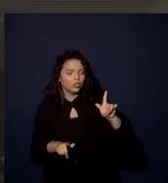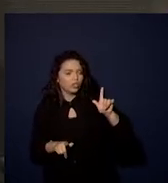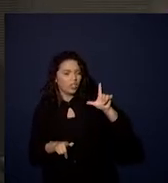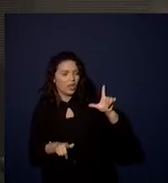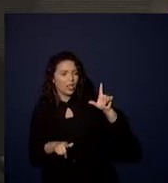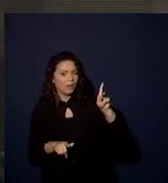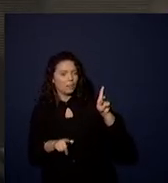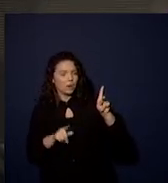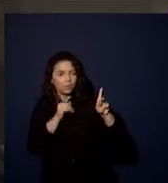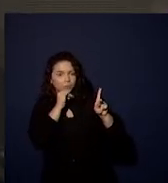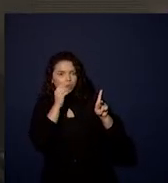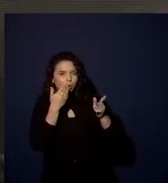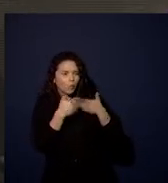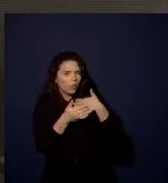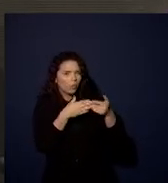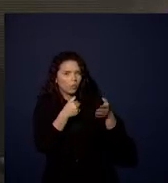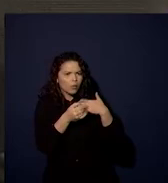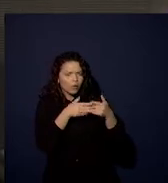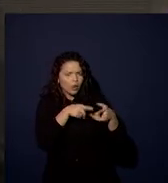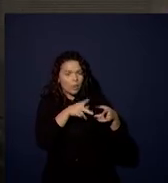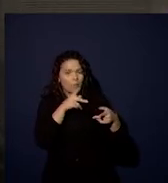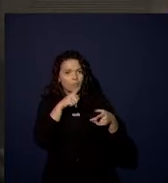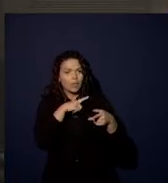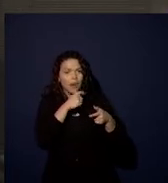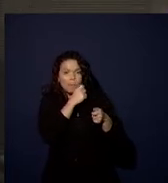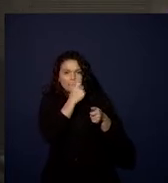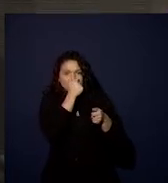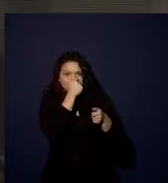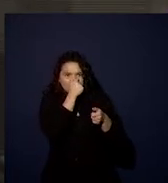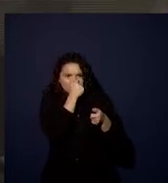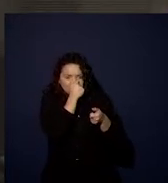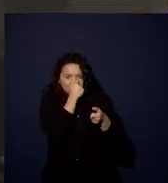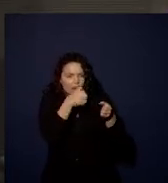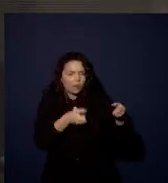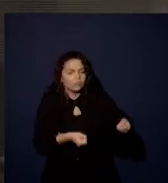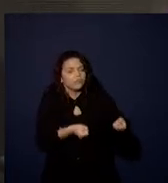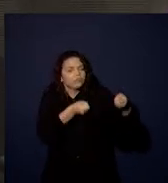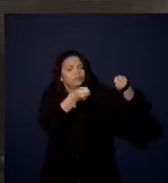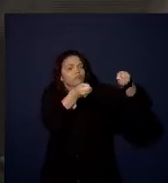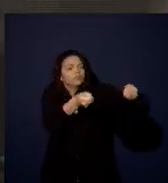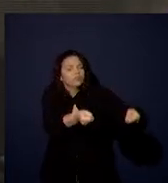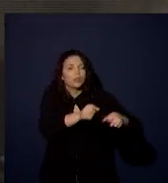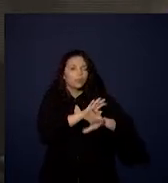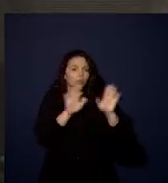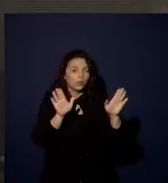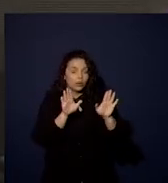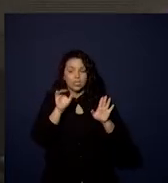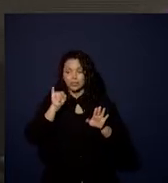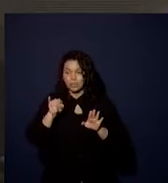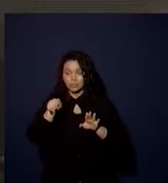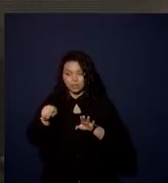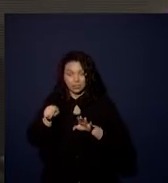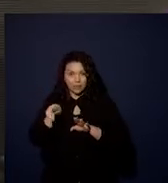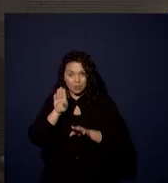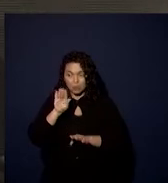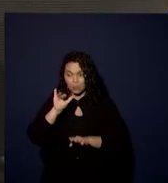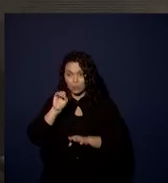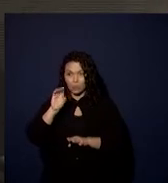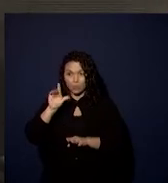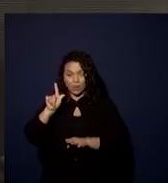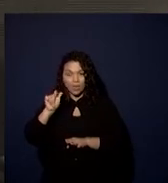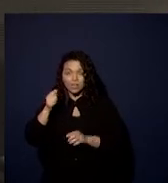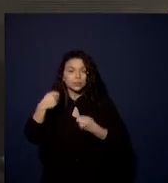pressão já ali que é fase transporta com facilidade você sente tubulação tem uma dificuldade grande de transporte né a gente fez